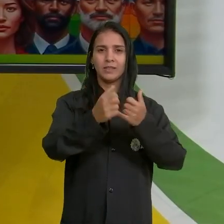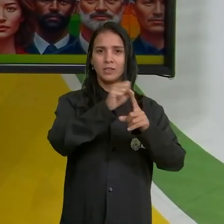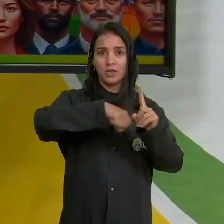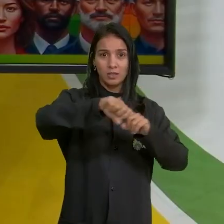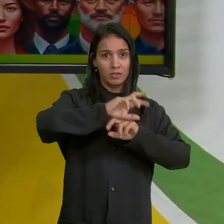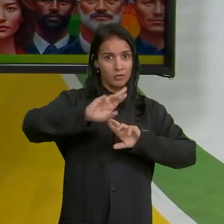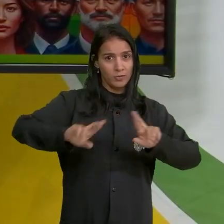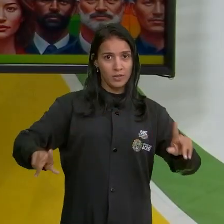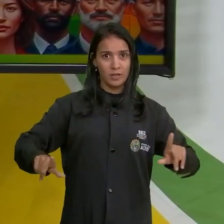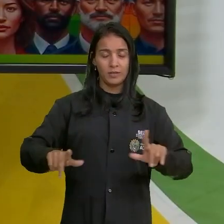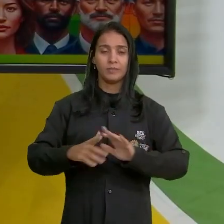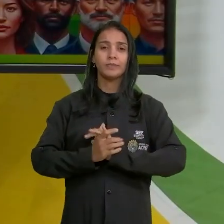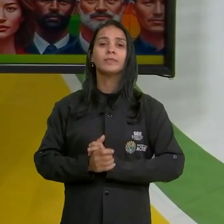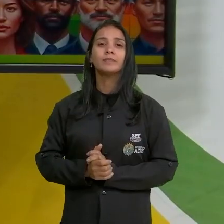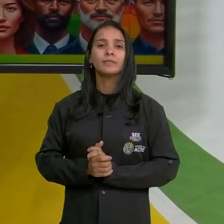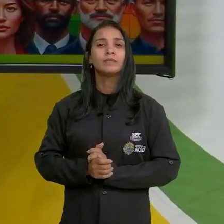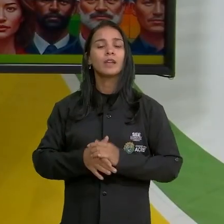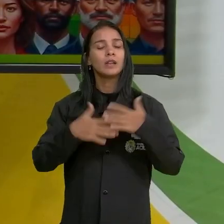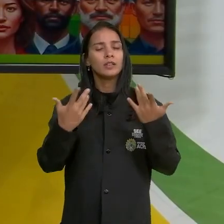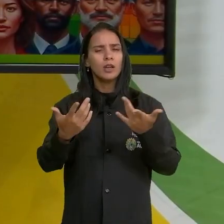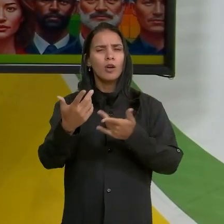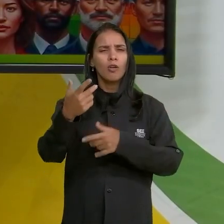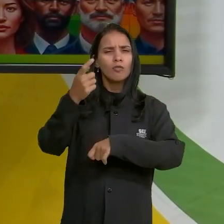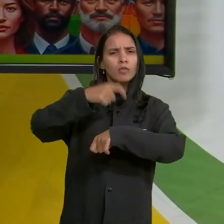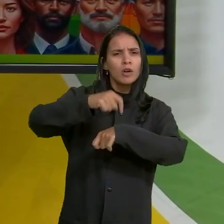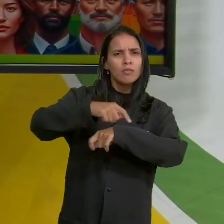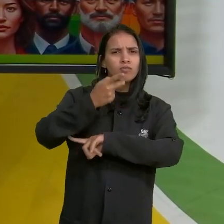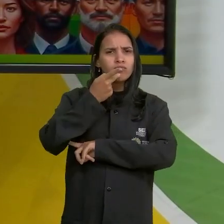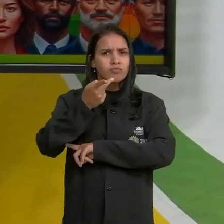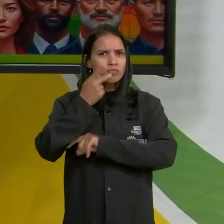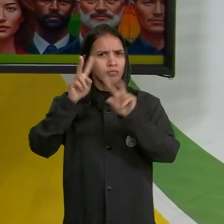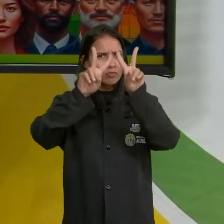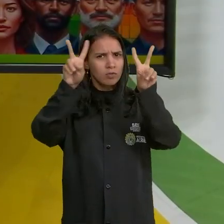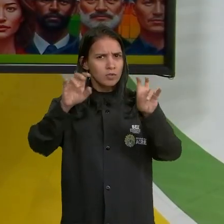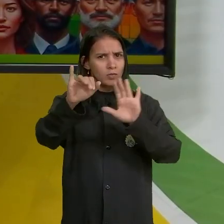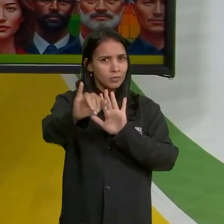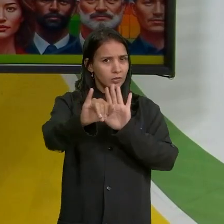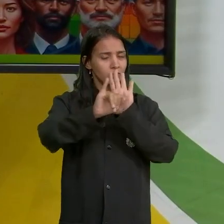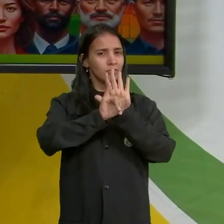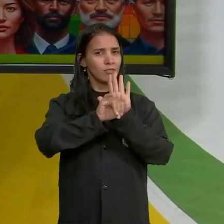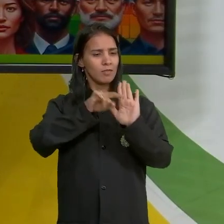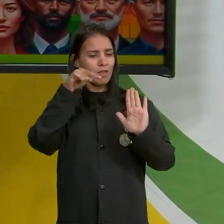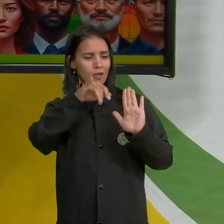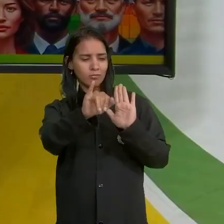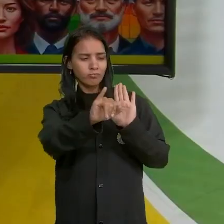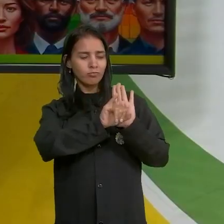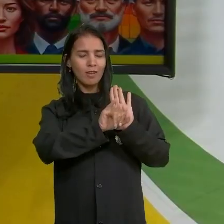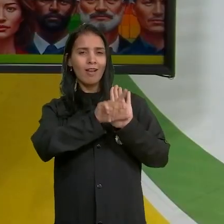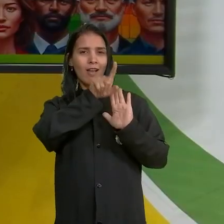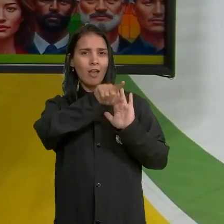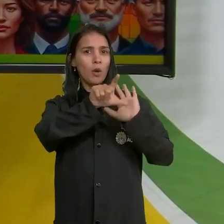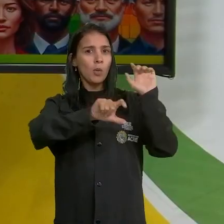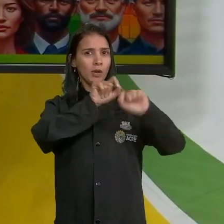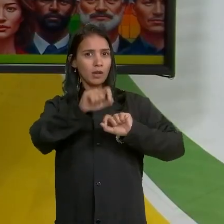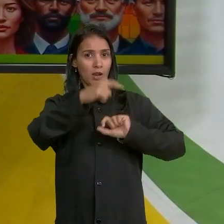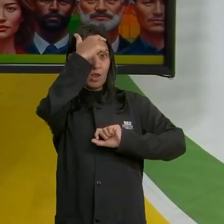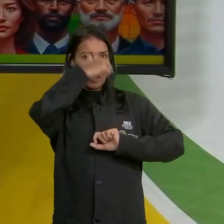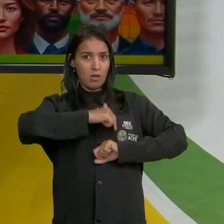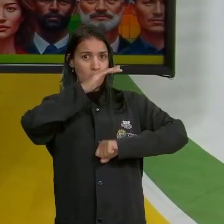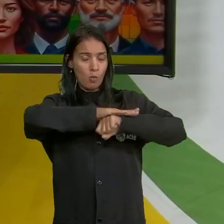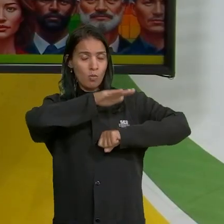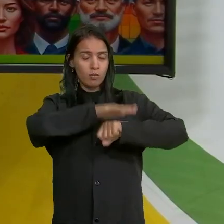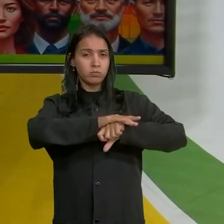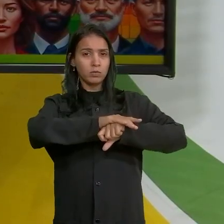quando eu menciono identidade, eu estou mencionando o que o indivíduo é, a pessoa